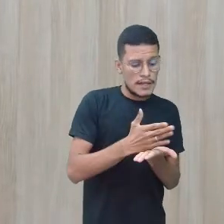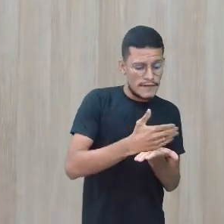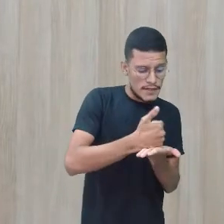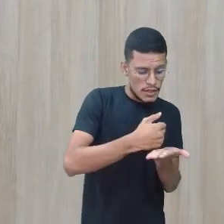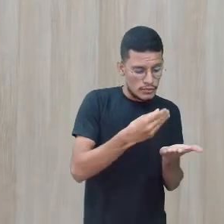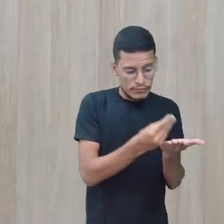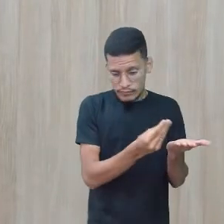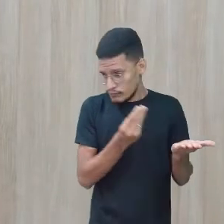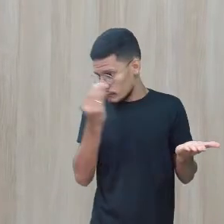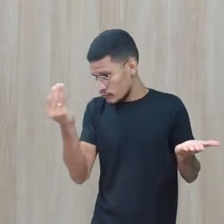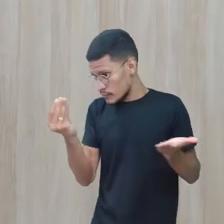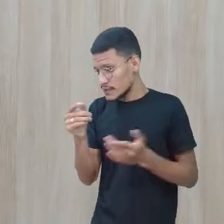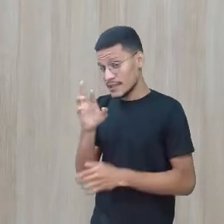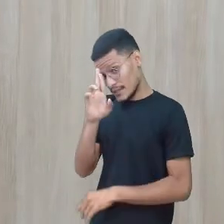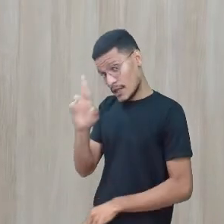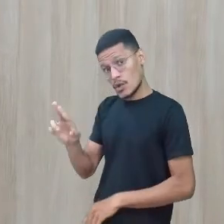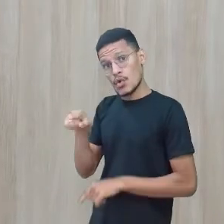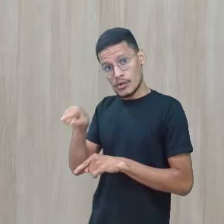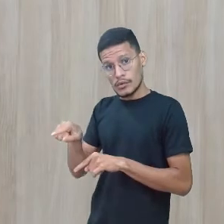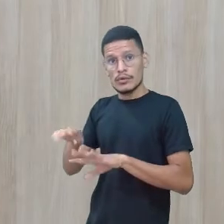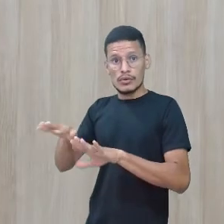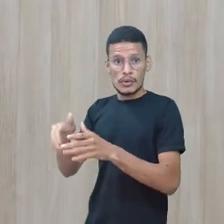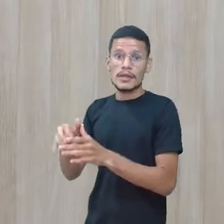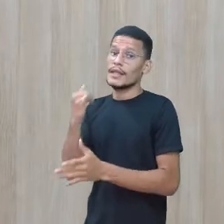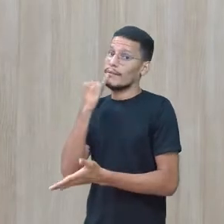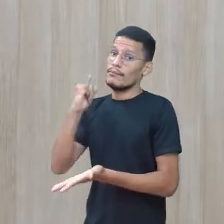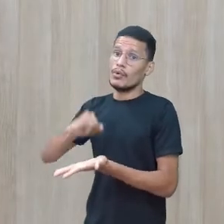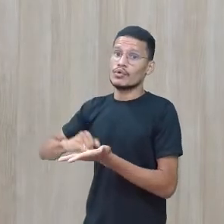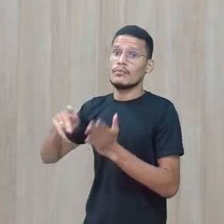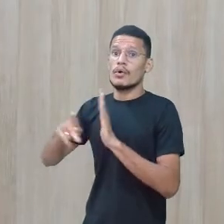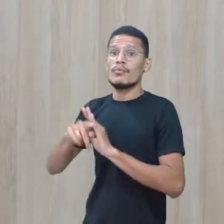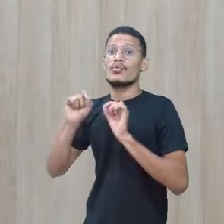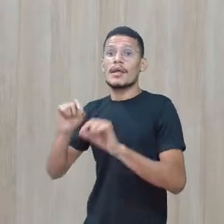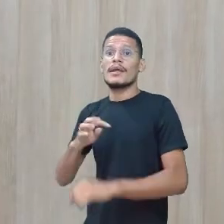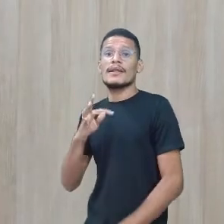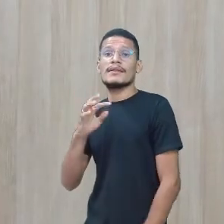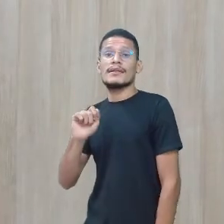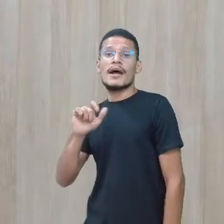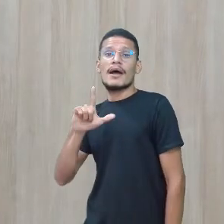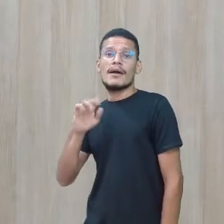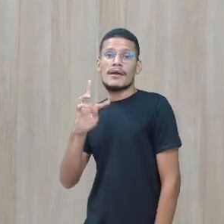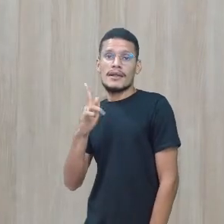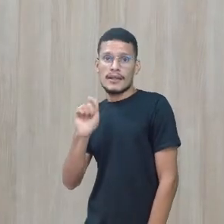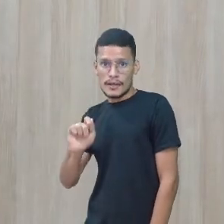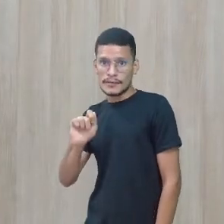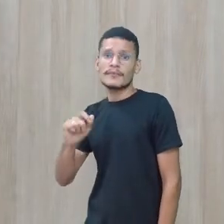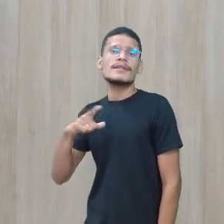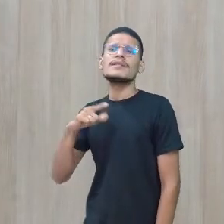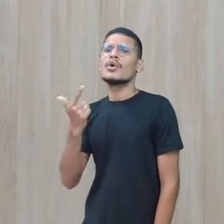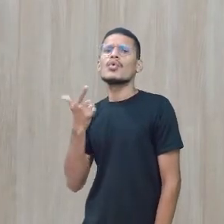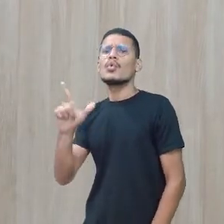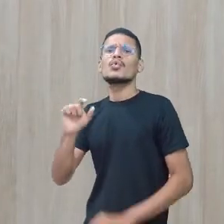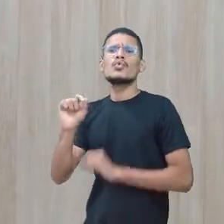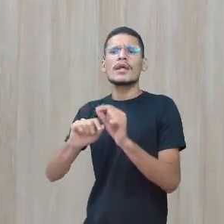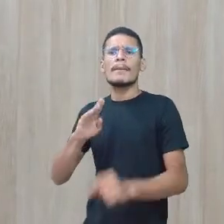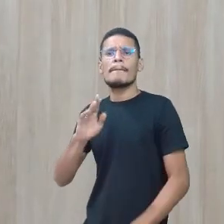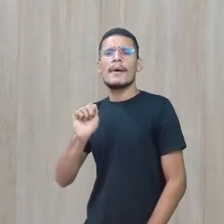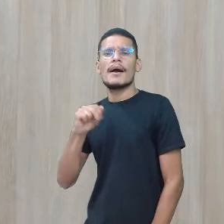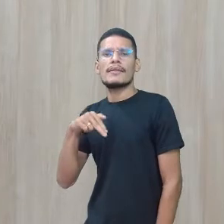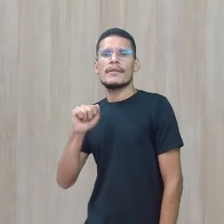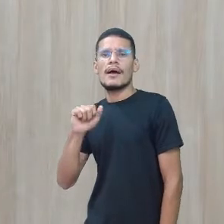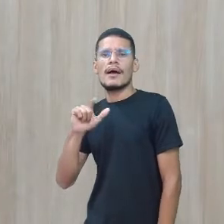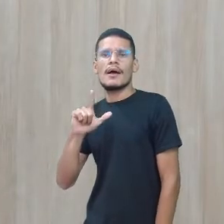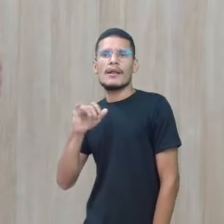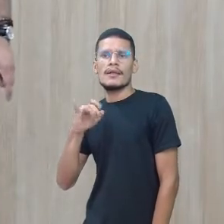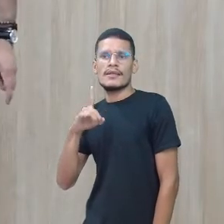essa parte ia para o Senhor. Era o imposto que se chamava de talha, né? Existia um outro, a banalidade.